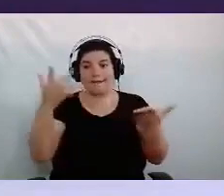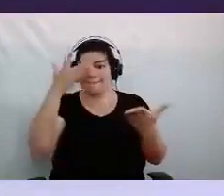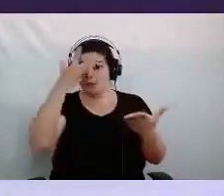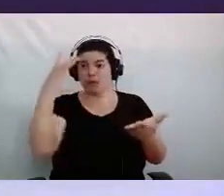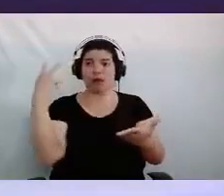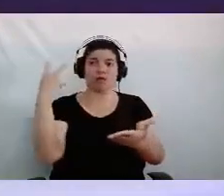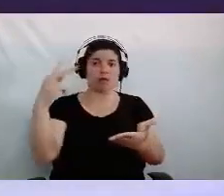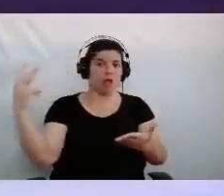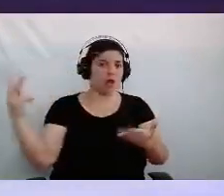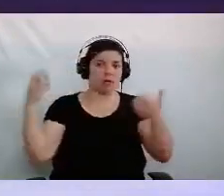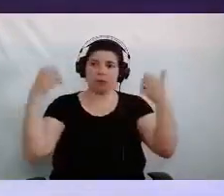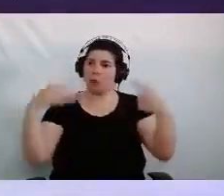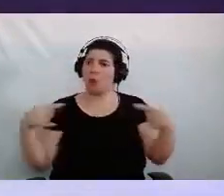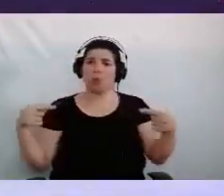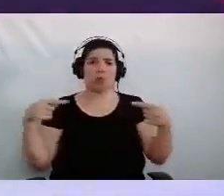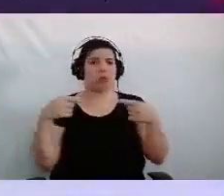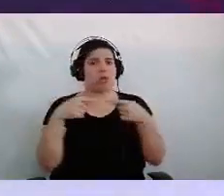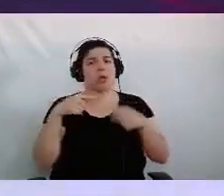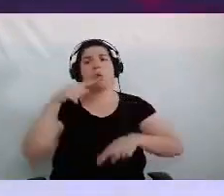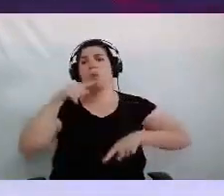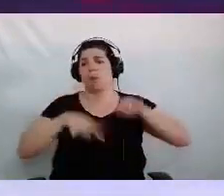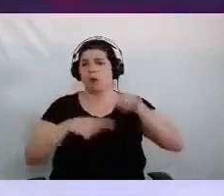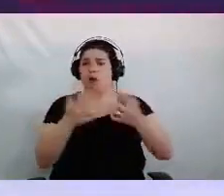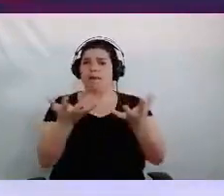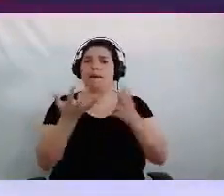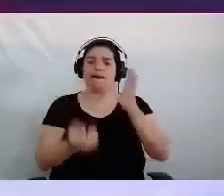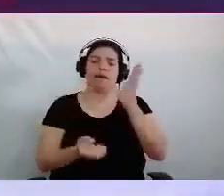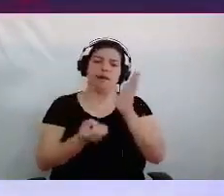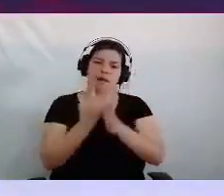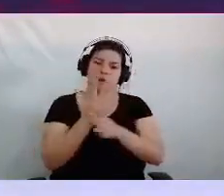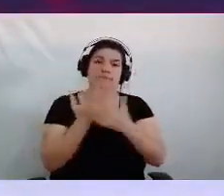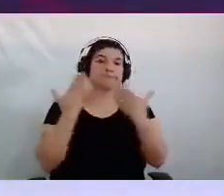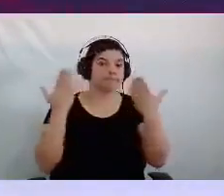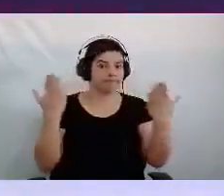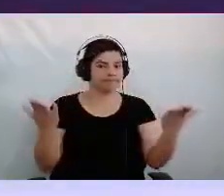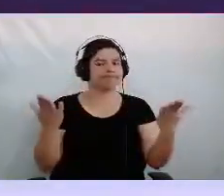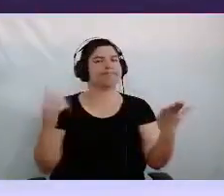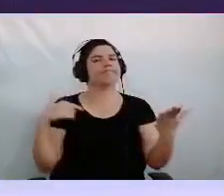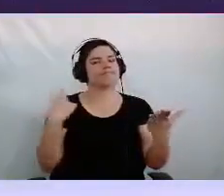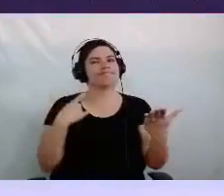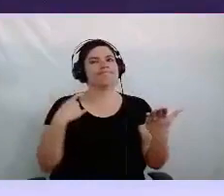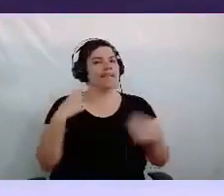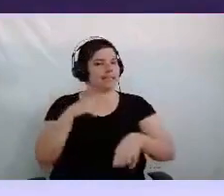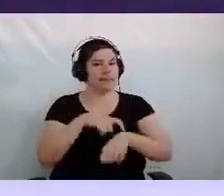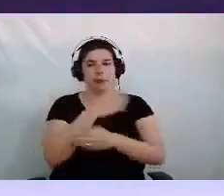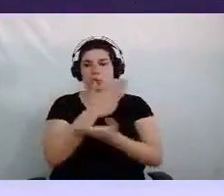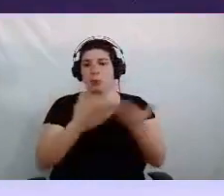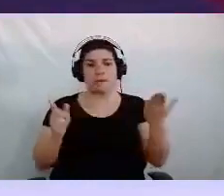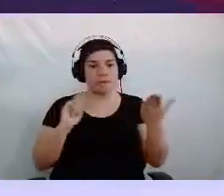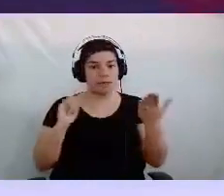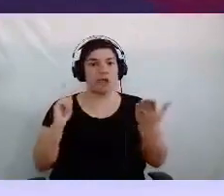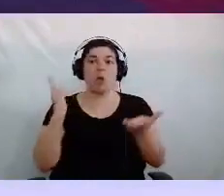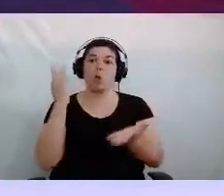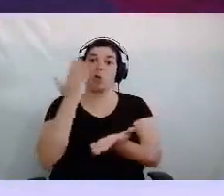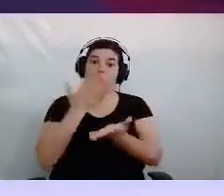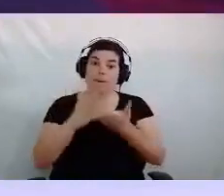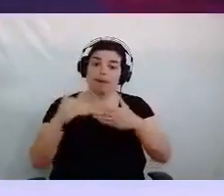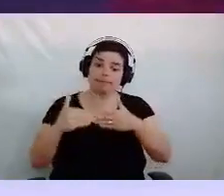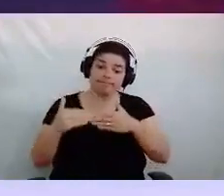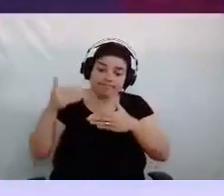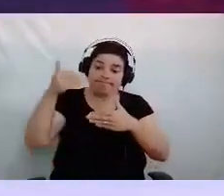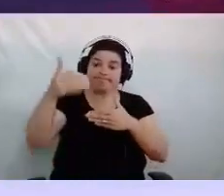o produto que elas pretendem criar. Nesse momento, a gente já não perde tempo e já começa as próximas